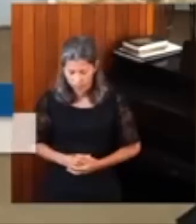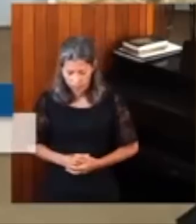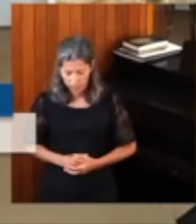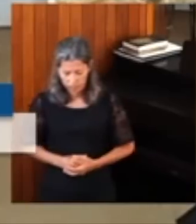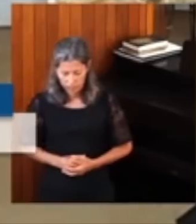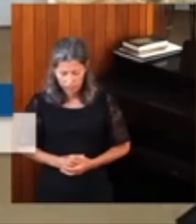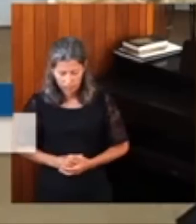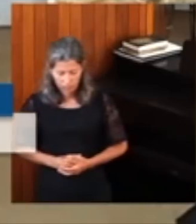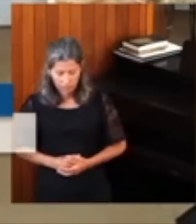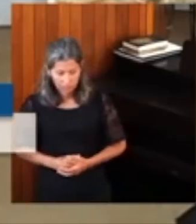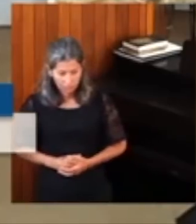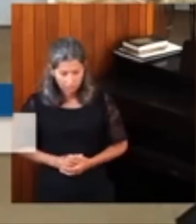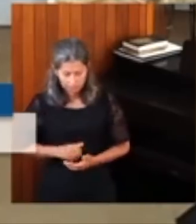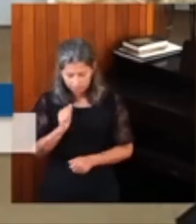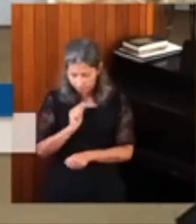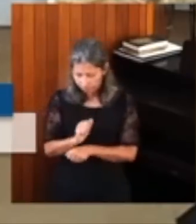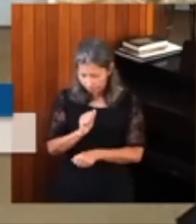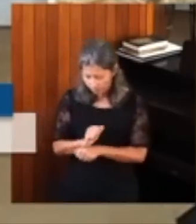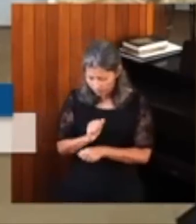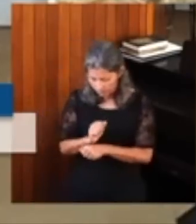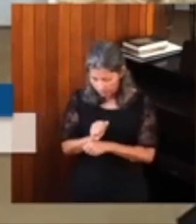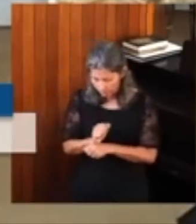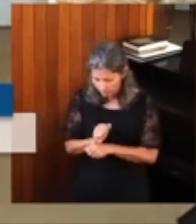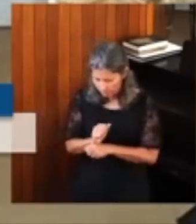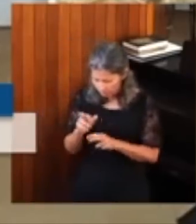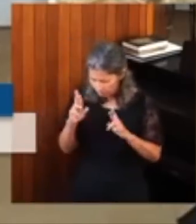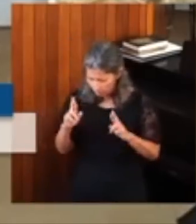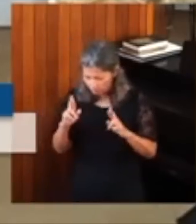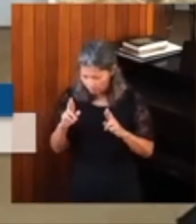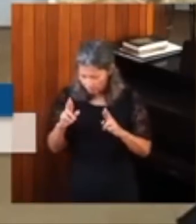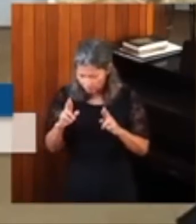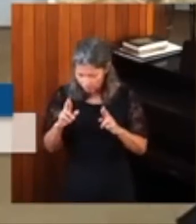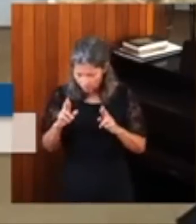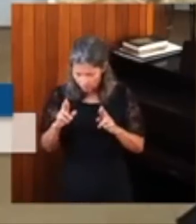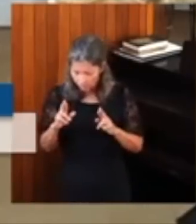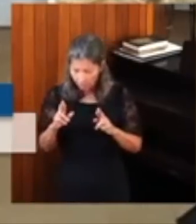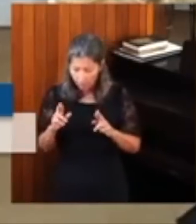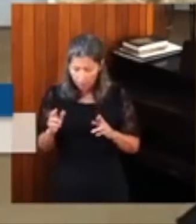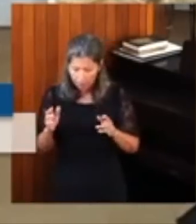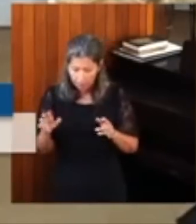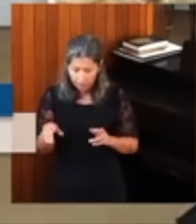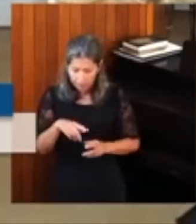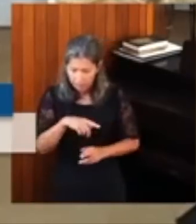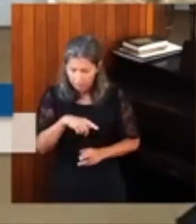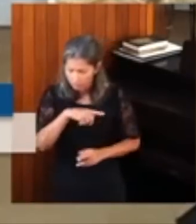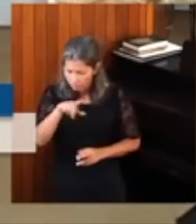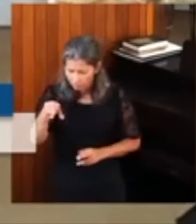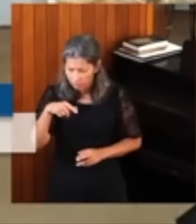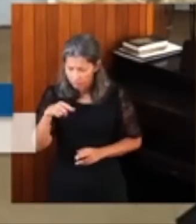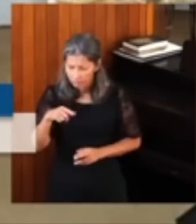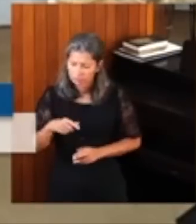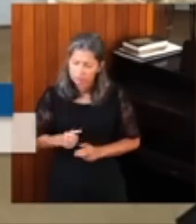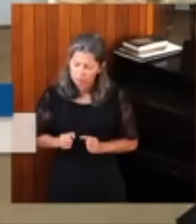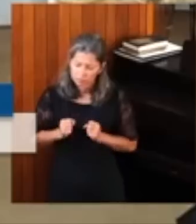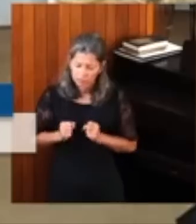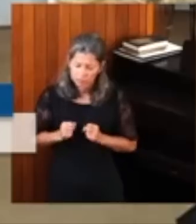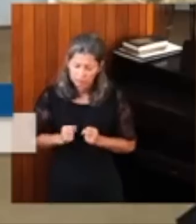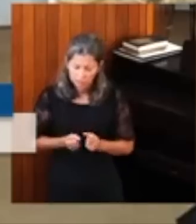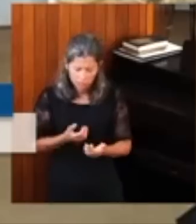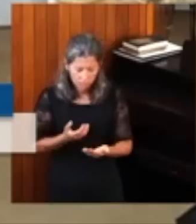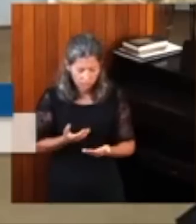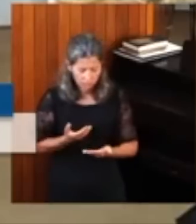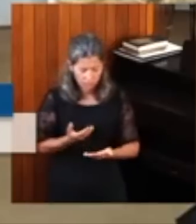a depois deste sábado buscarem mais conhecimento, estudarem mais ainda a palavra de Deus, nunca mais pararem de estudar a palavra de